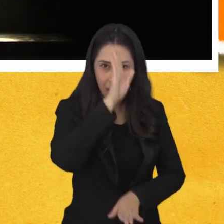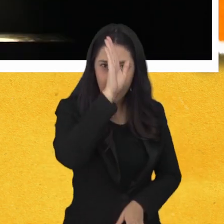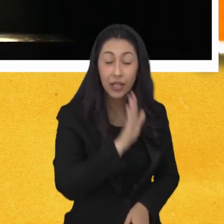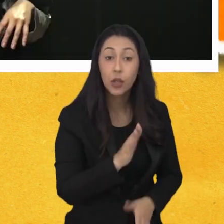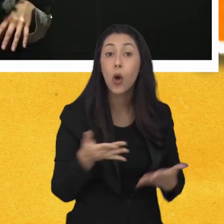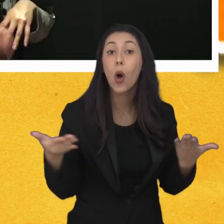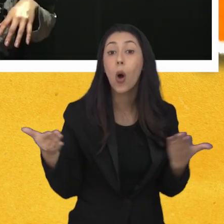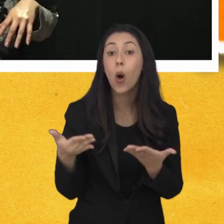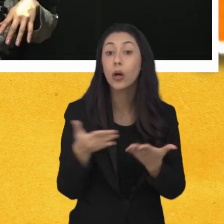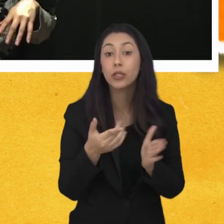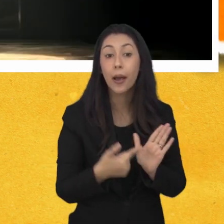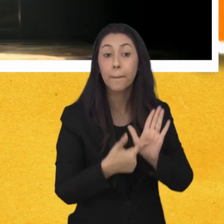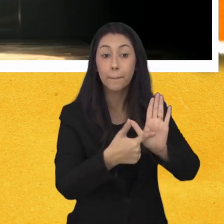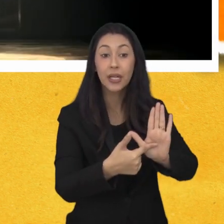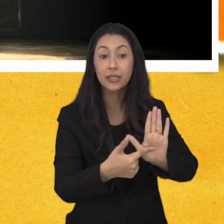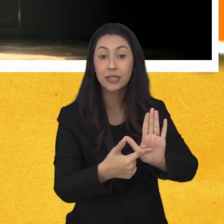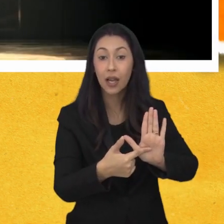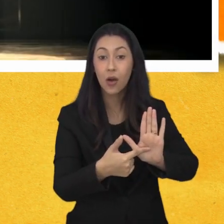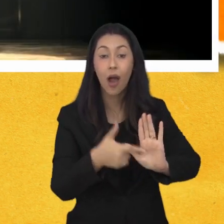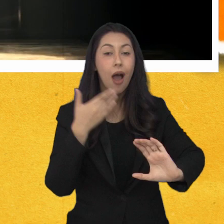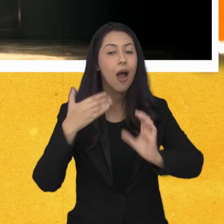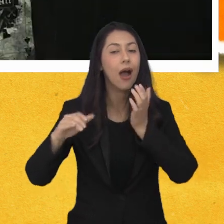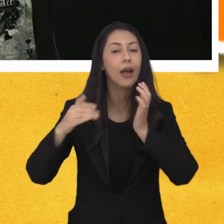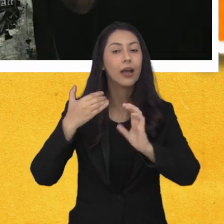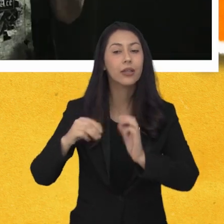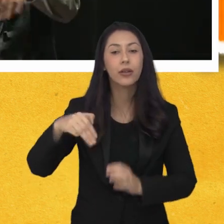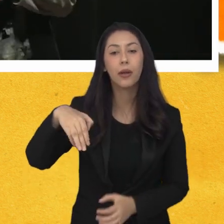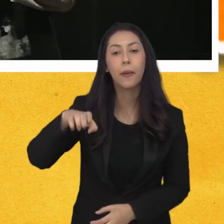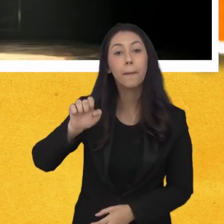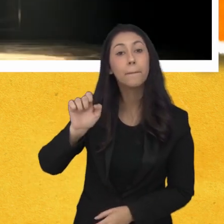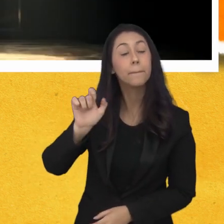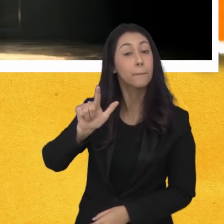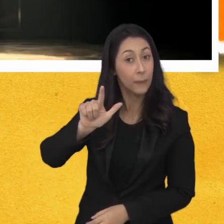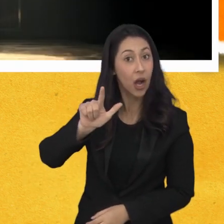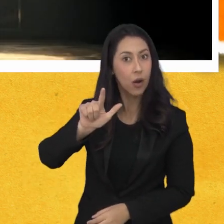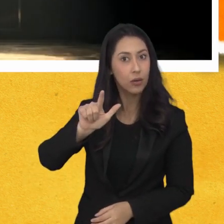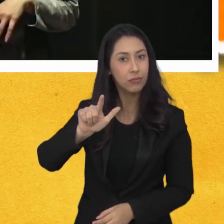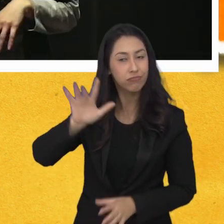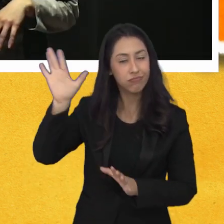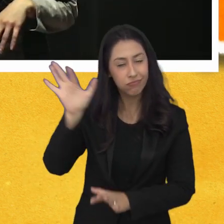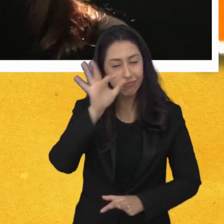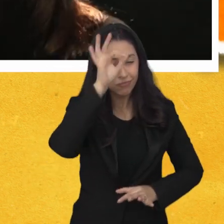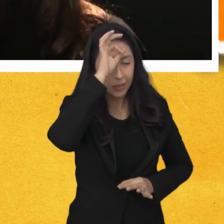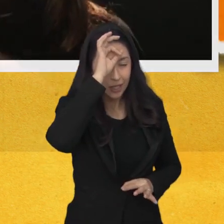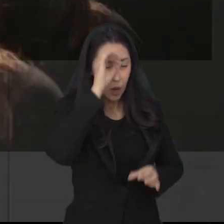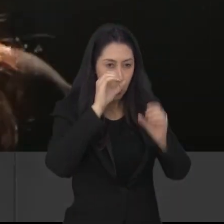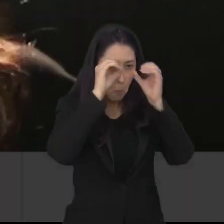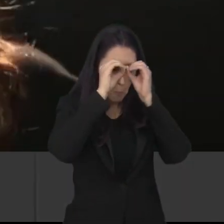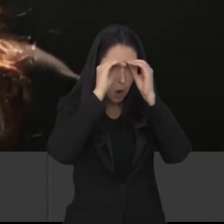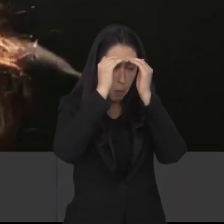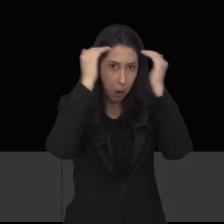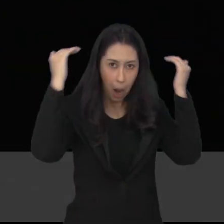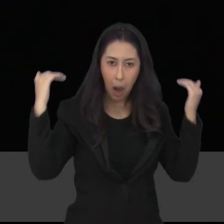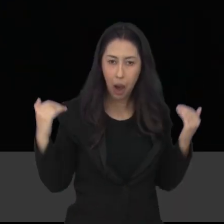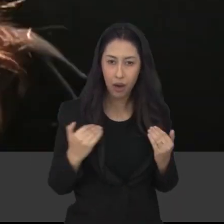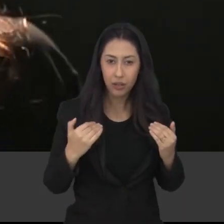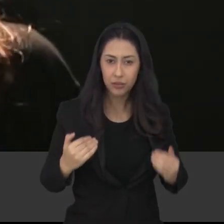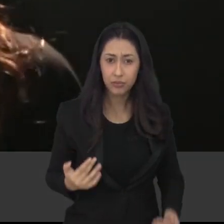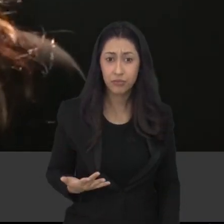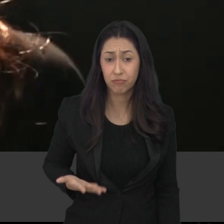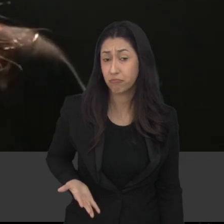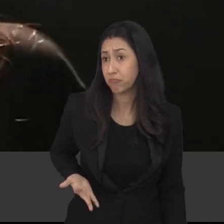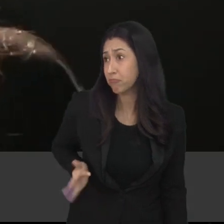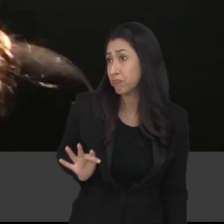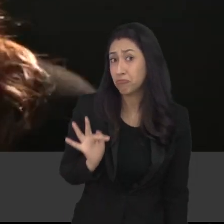gratuita. Hoje quem se apresenta é a cantora e atriz Mel Lisboa, interpretando os sucessos de Rita Lee. Um belo dia vou